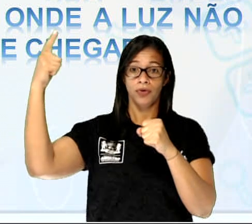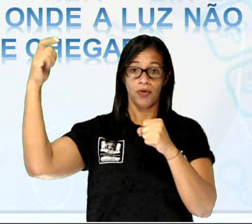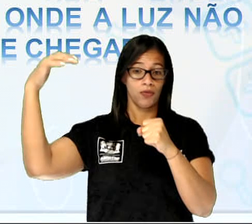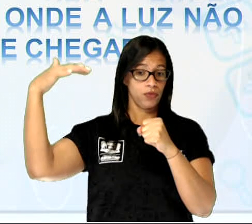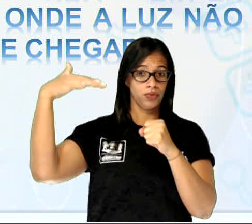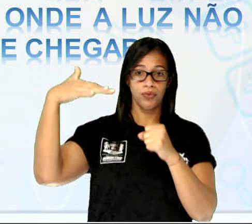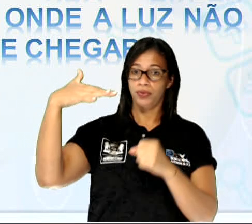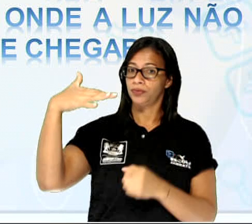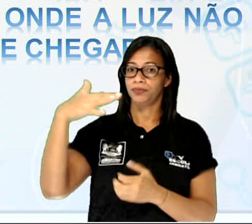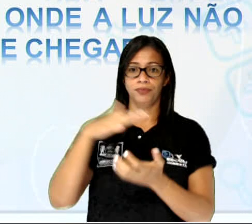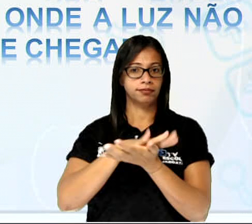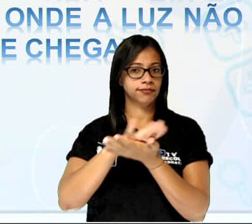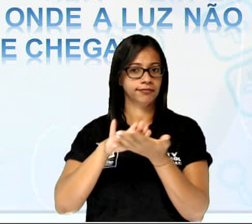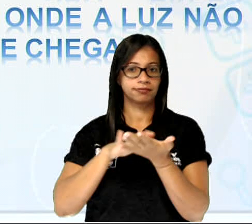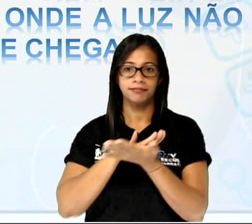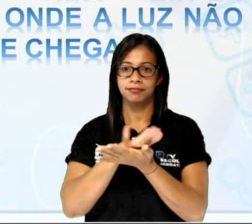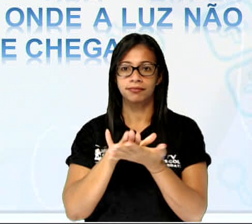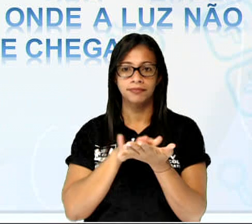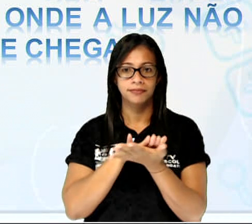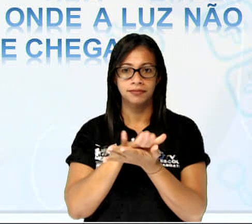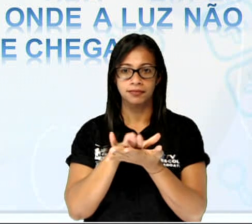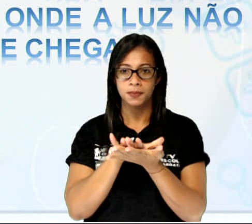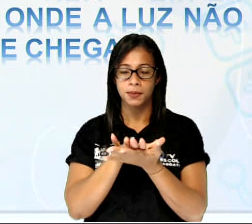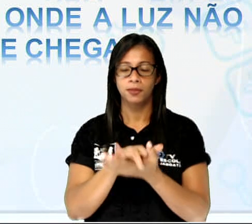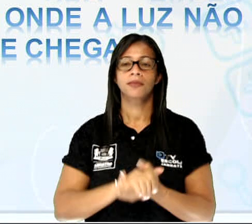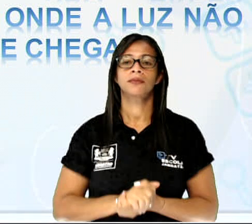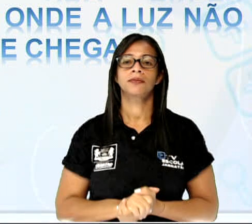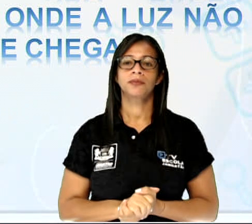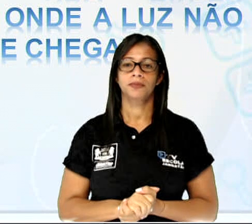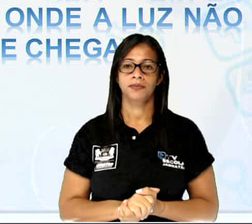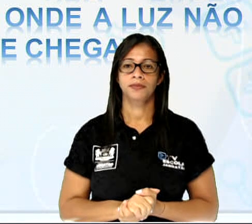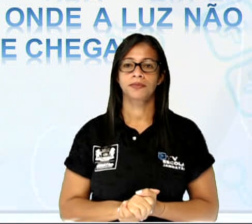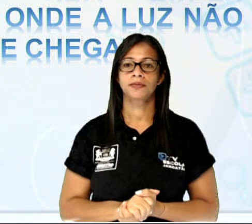Vimos isso na charada, né? O sol,